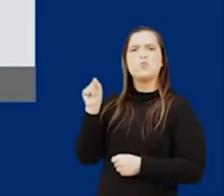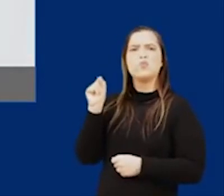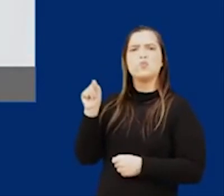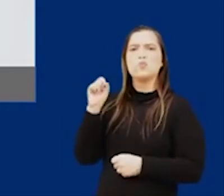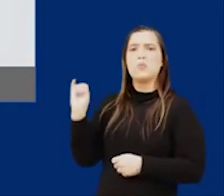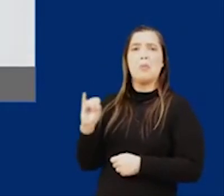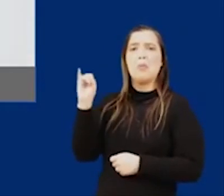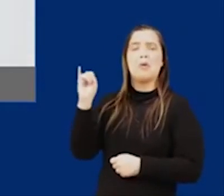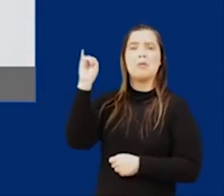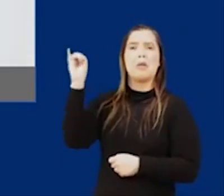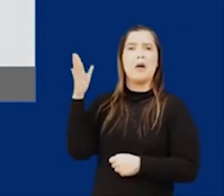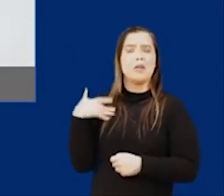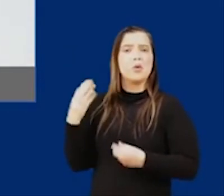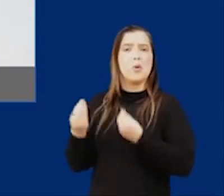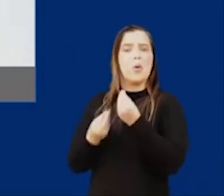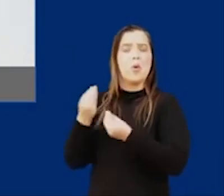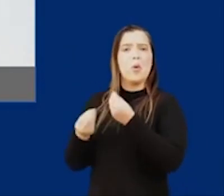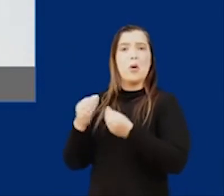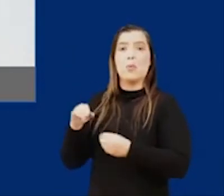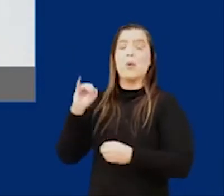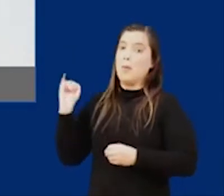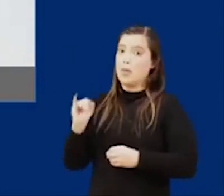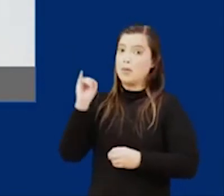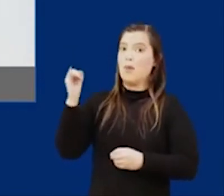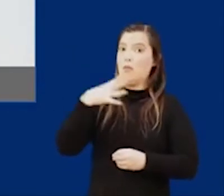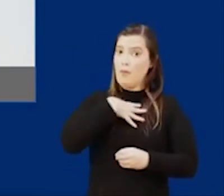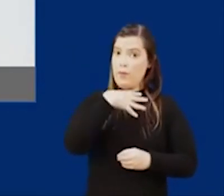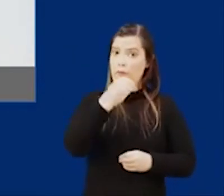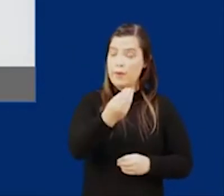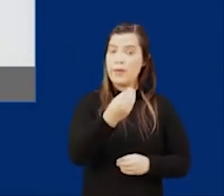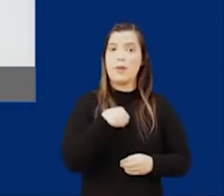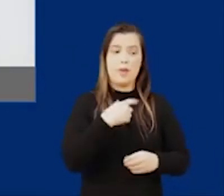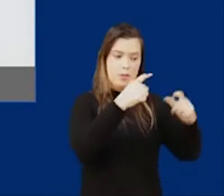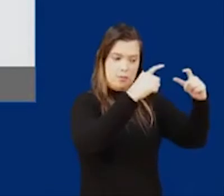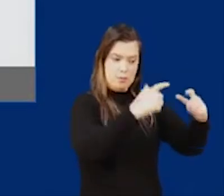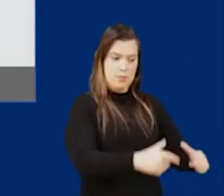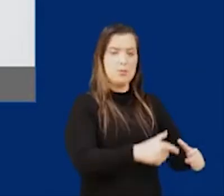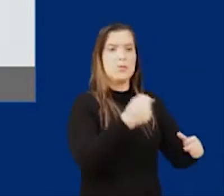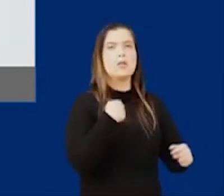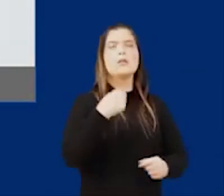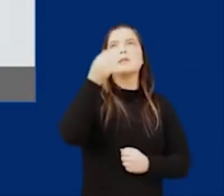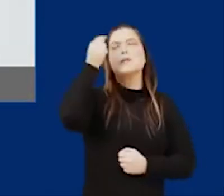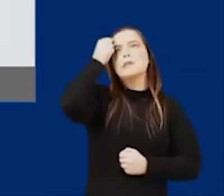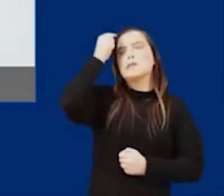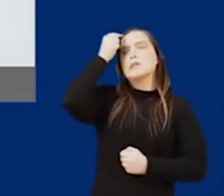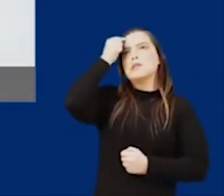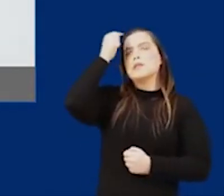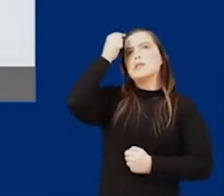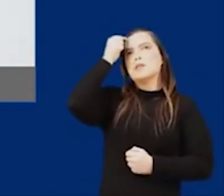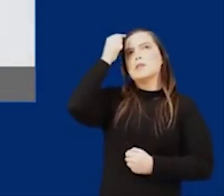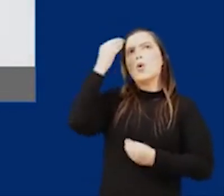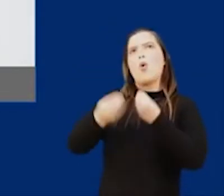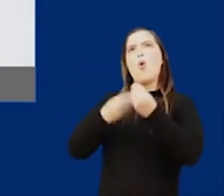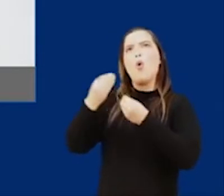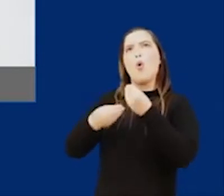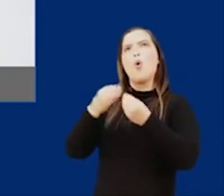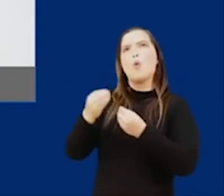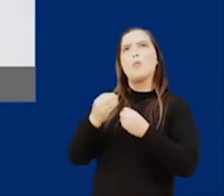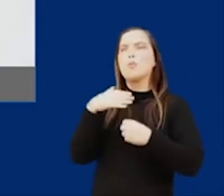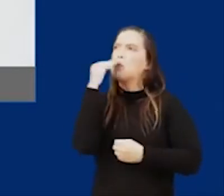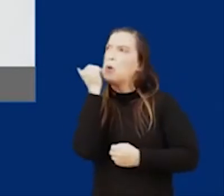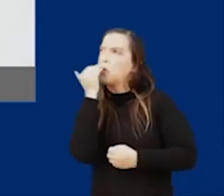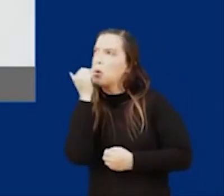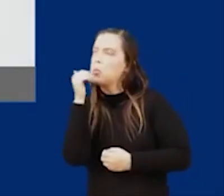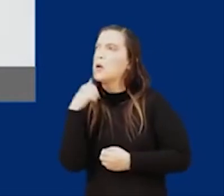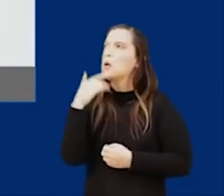importância dos filhos se colocarem num lugar pensante mesmo, o que foi que me nutriu, quem me nutriu,